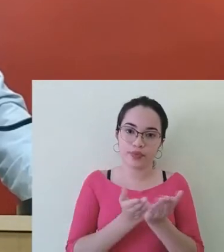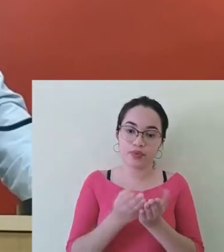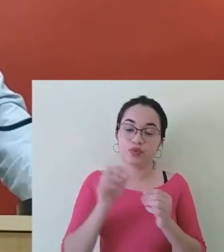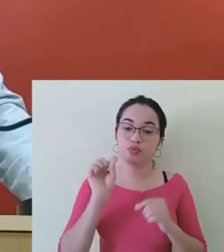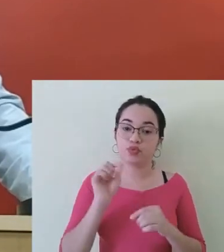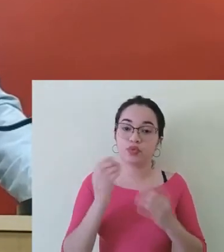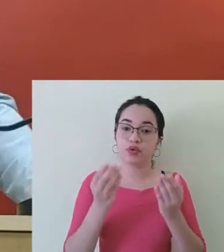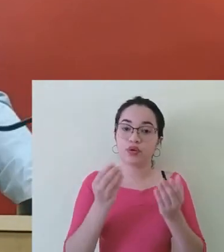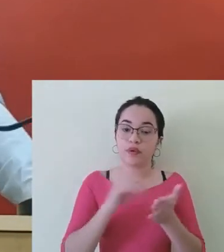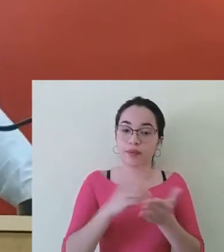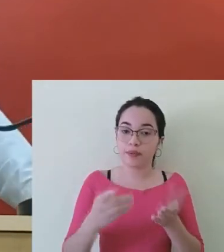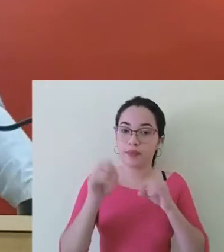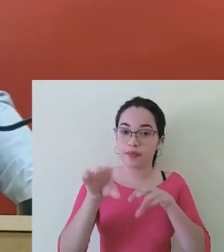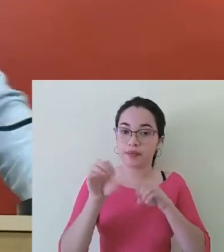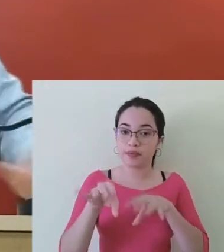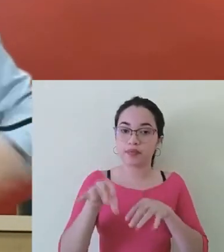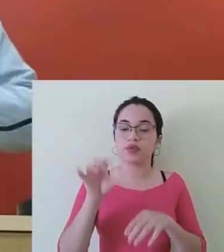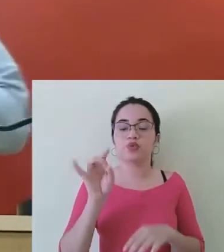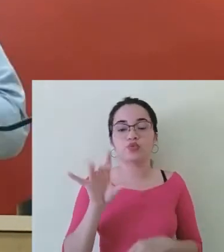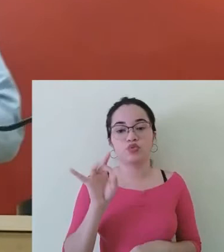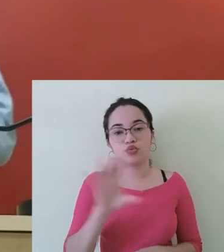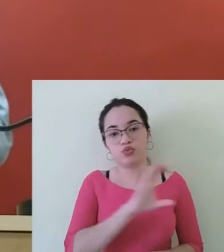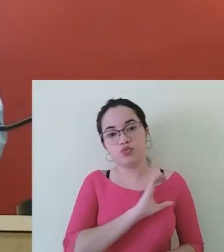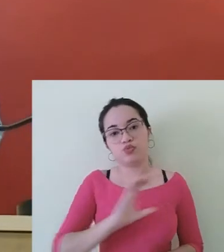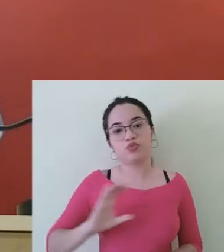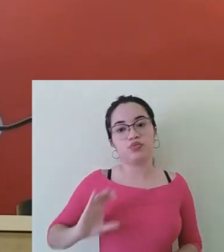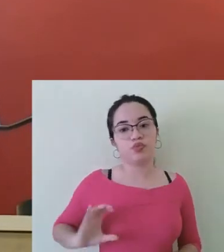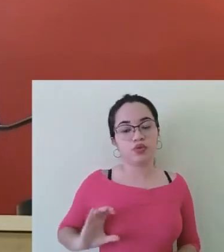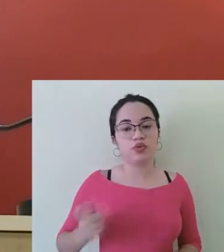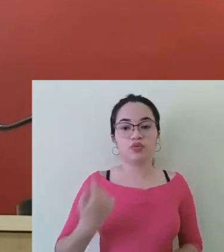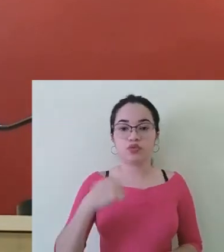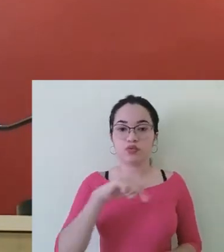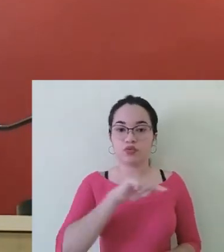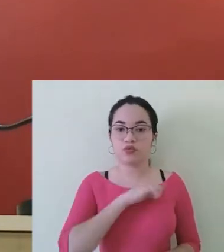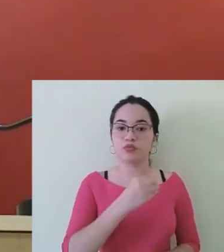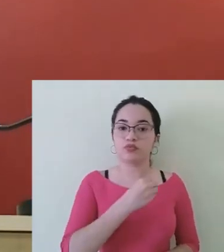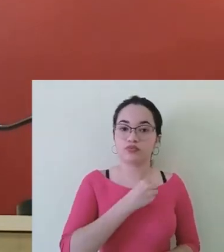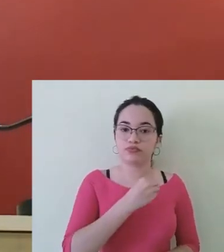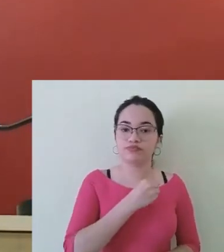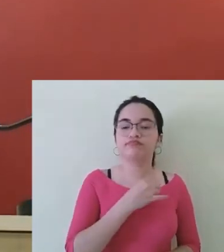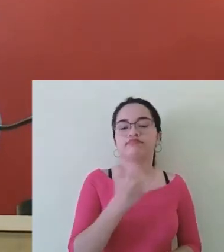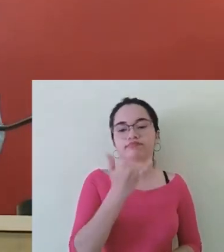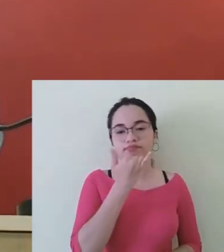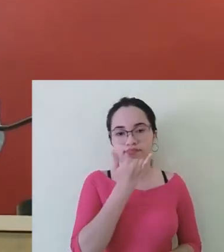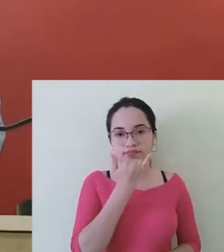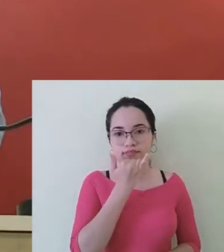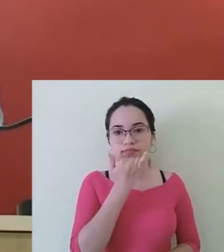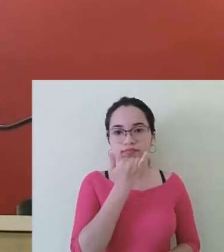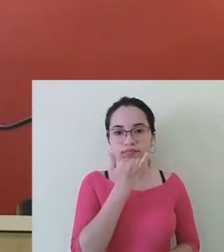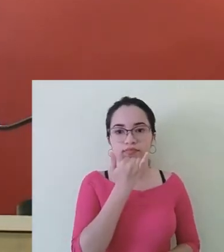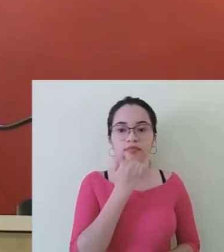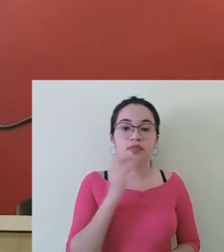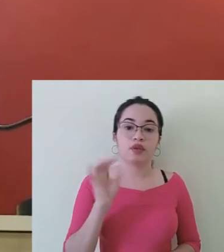Bíblia ensina é que só em Cristo é que nossos pecados foram